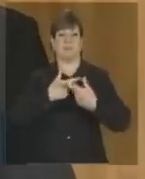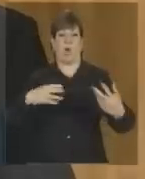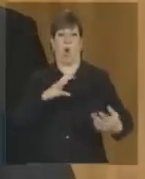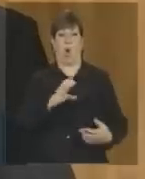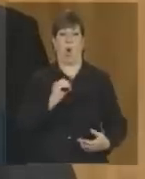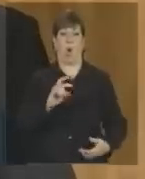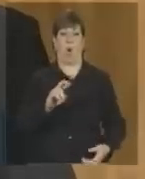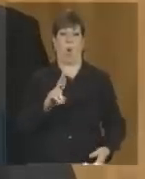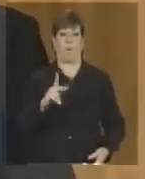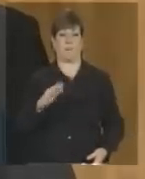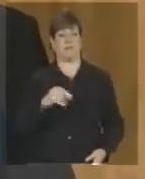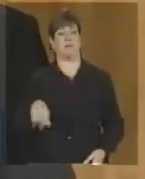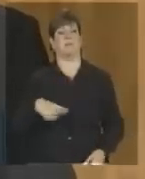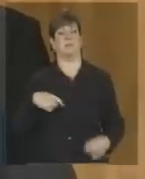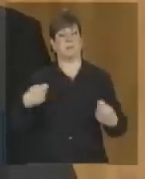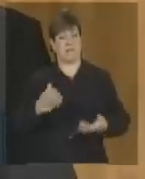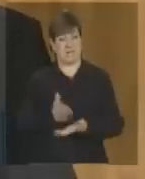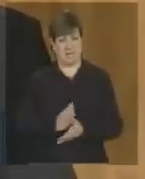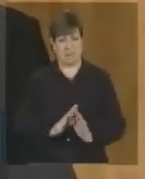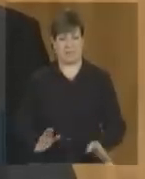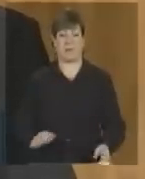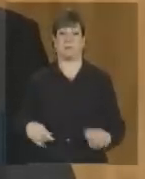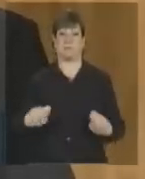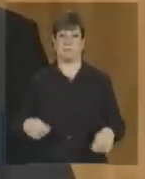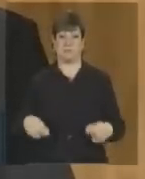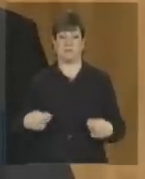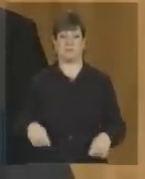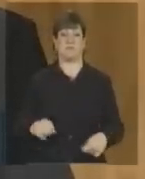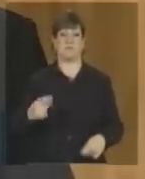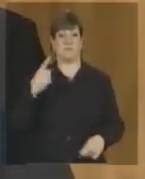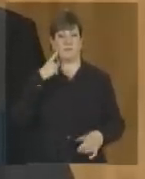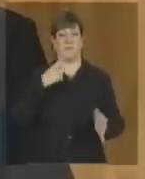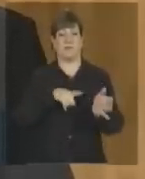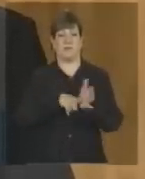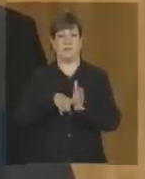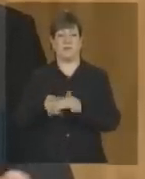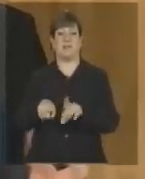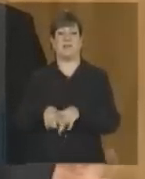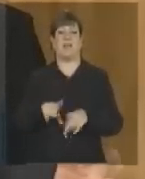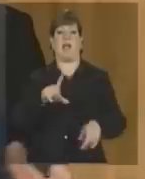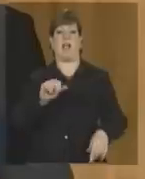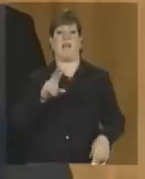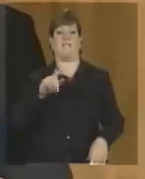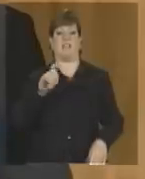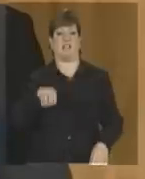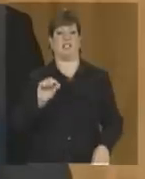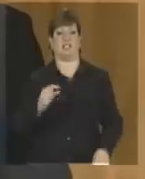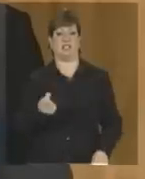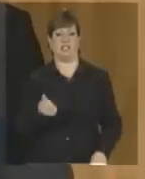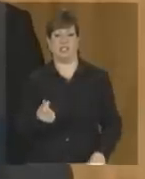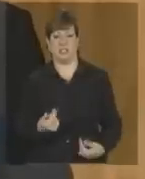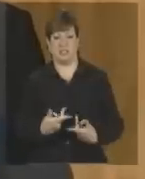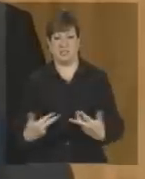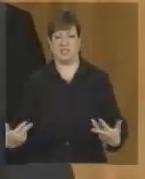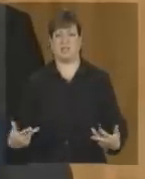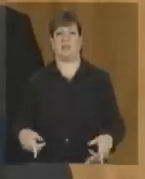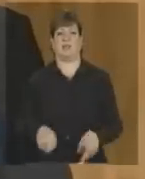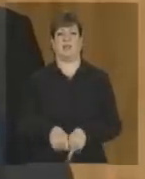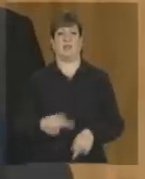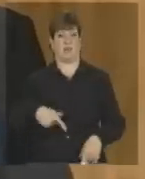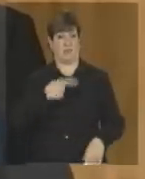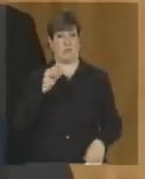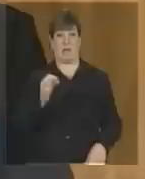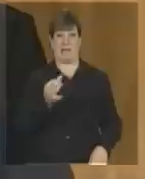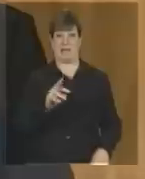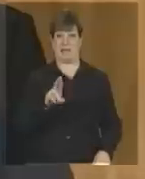cria também a evasão fiscal, assim como a lavagem de dinheiro. E nós estamos falando de